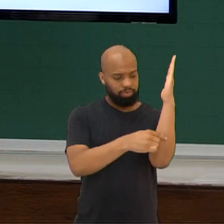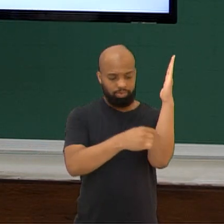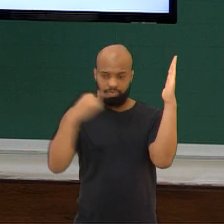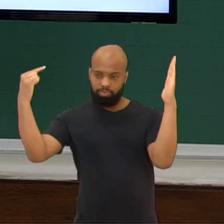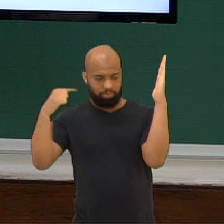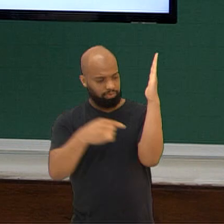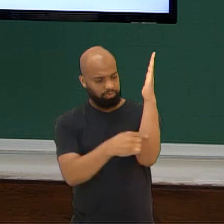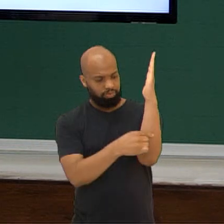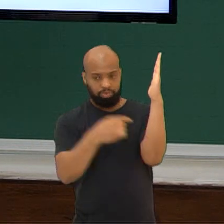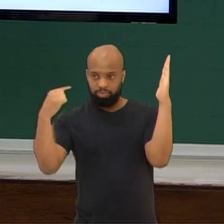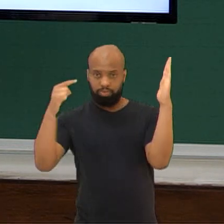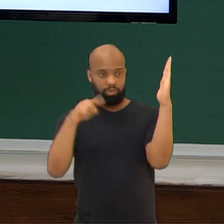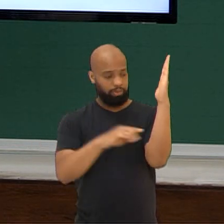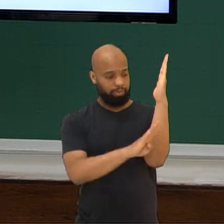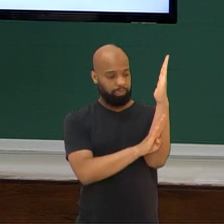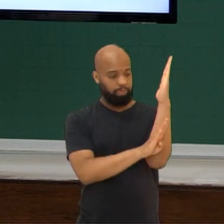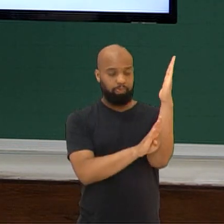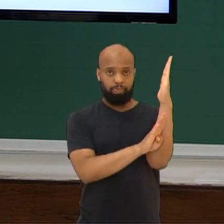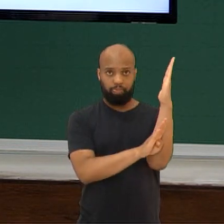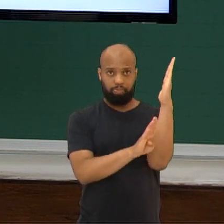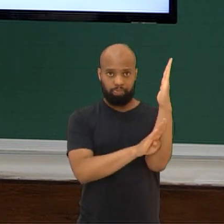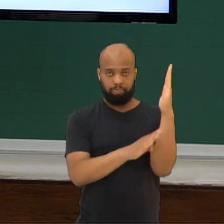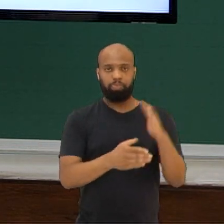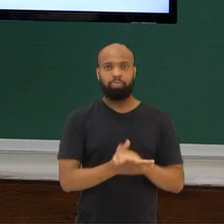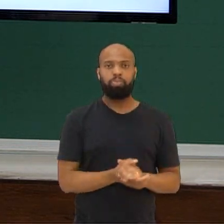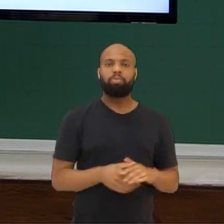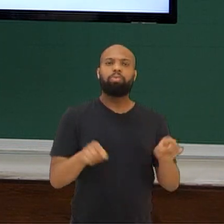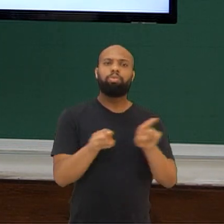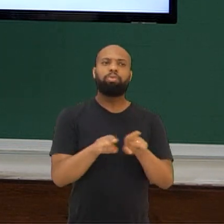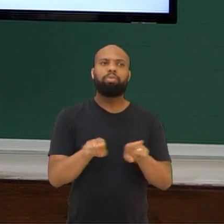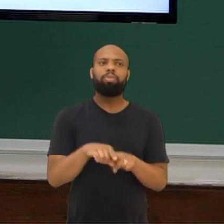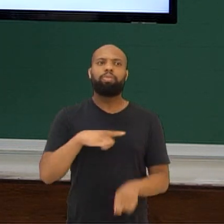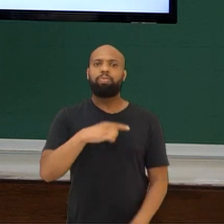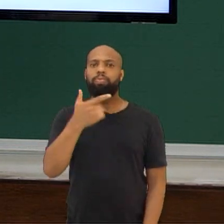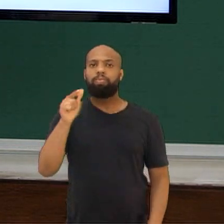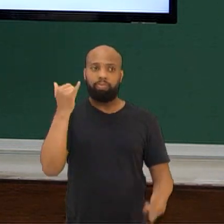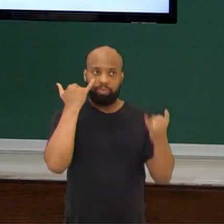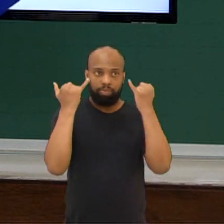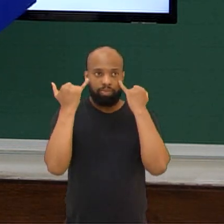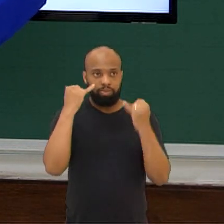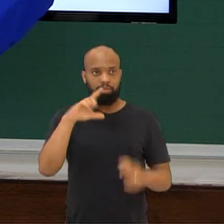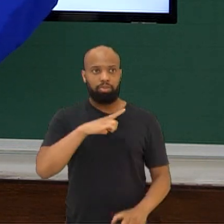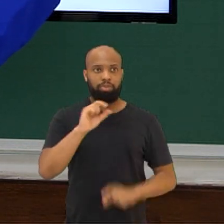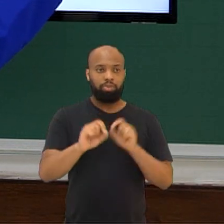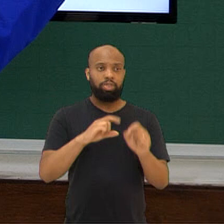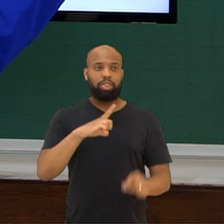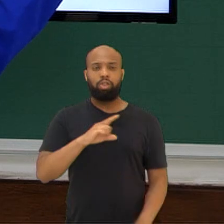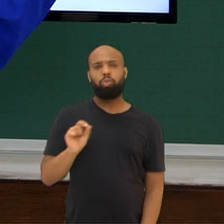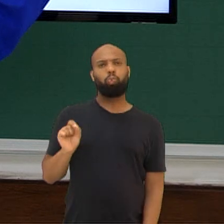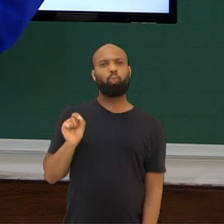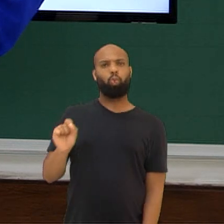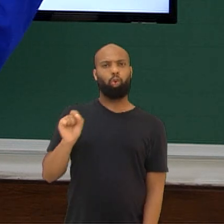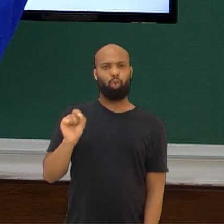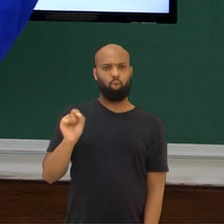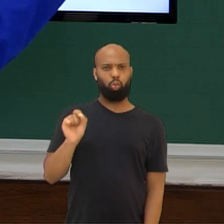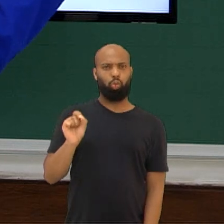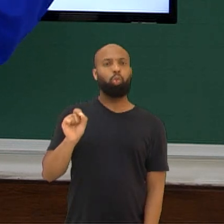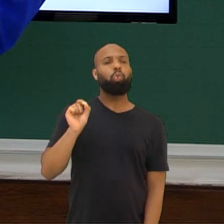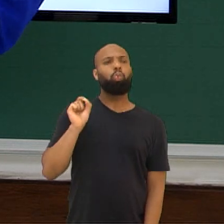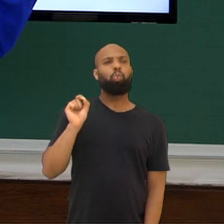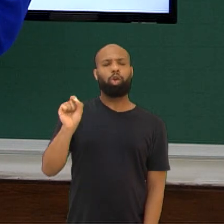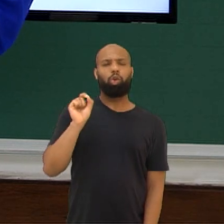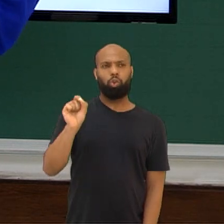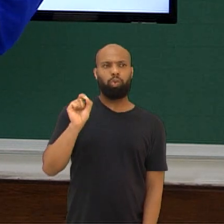Eu tiro que B é igual a 2. Segundo, o meu ponto P, ou seja, aqui é a interseção